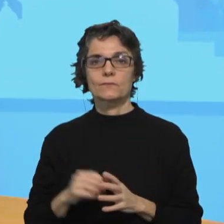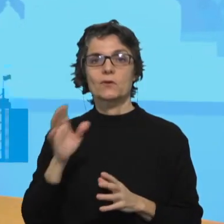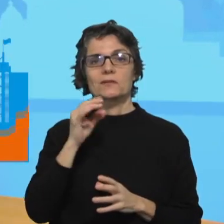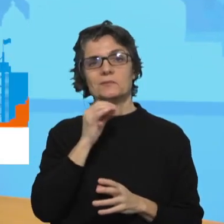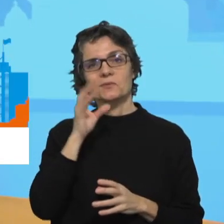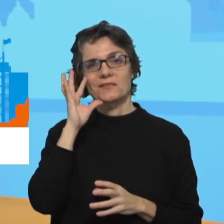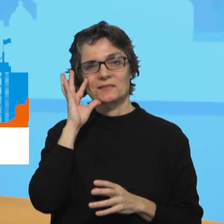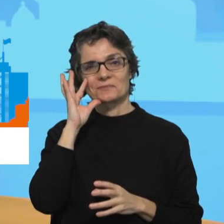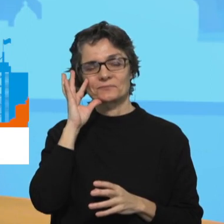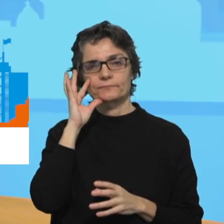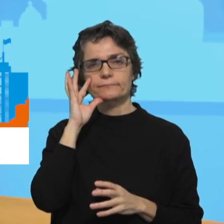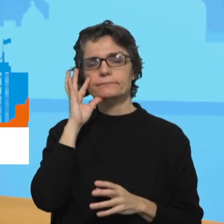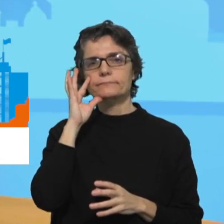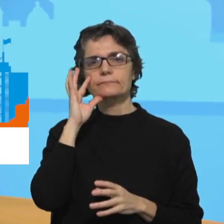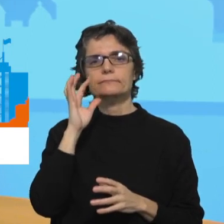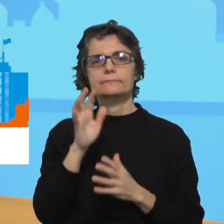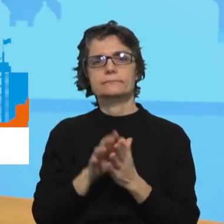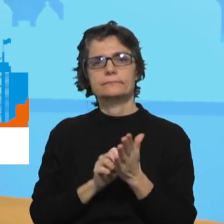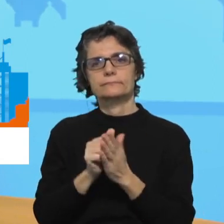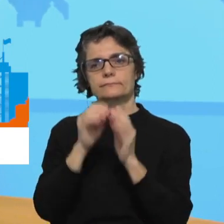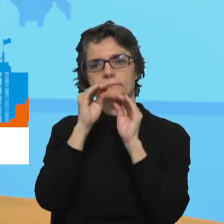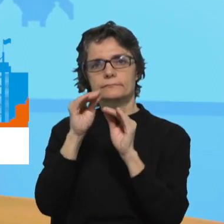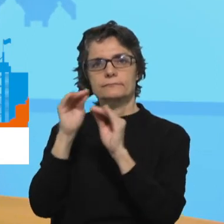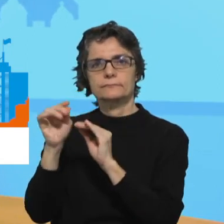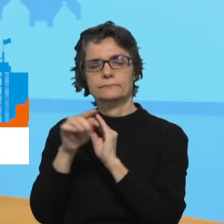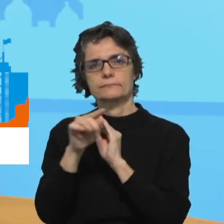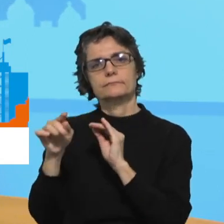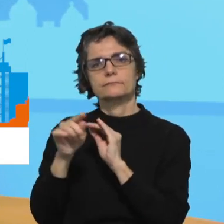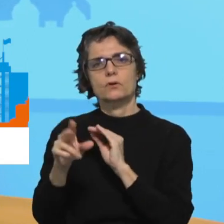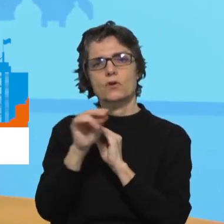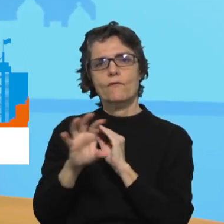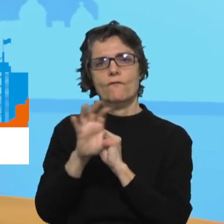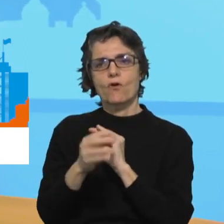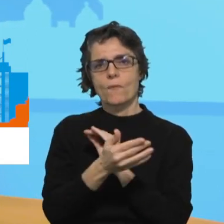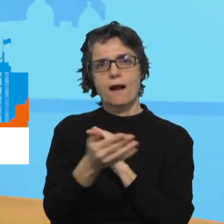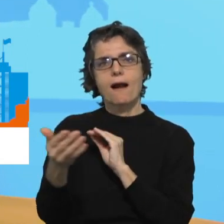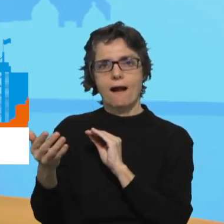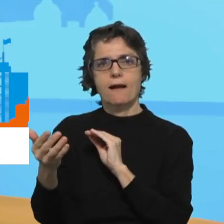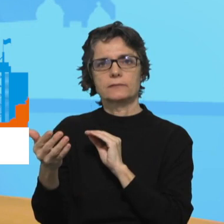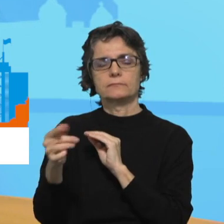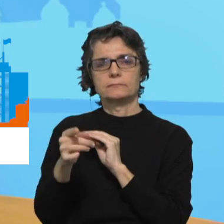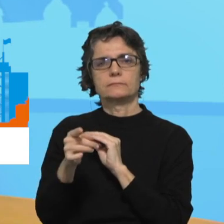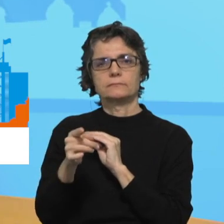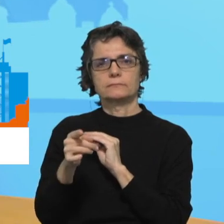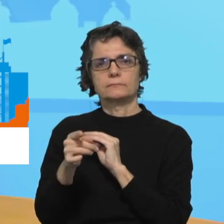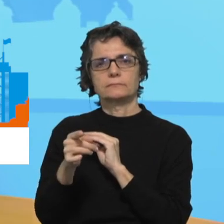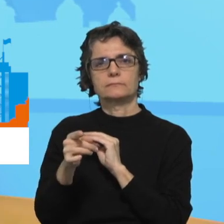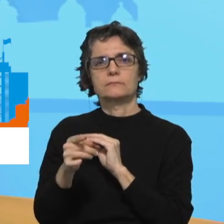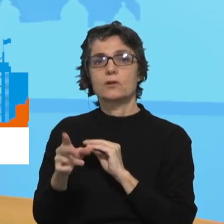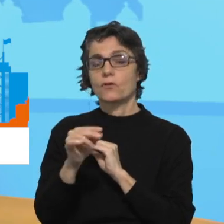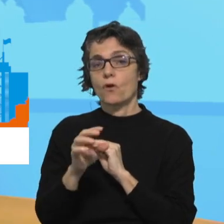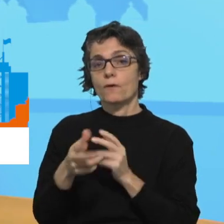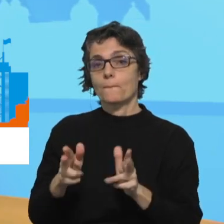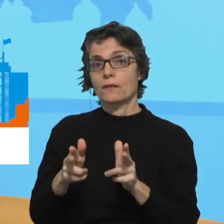Olá, muito boa tarde. A Catequese conta com novos catecismos que trazem consigo um novo itinerário catequético e novos